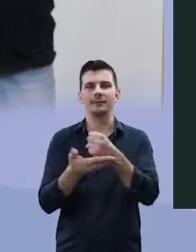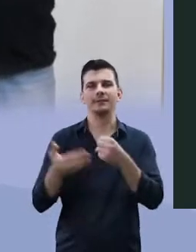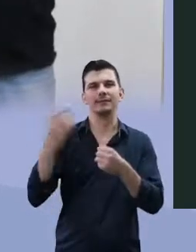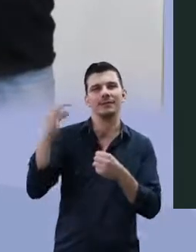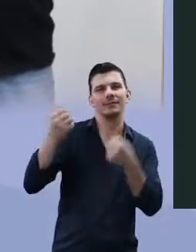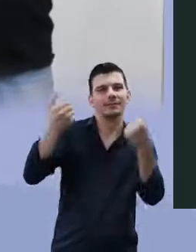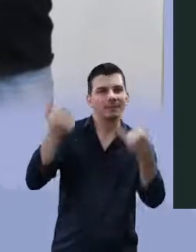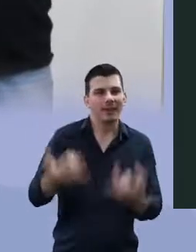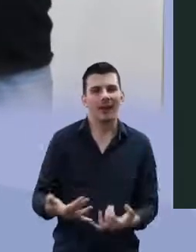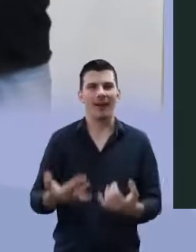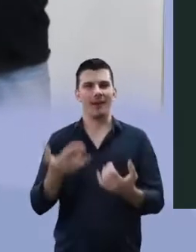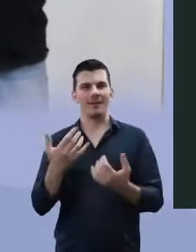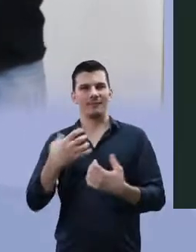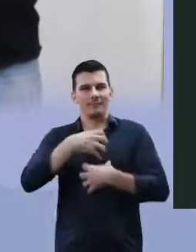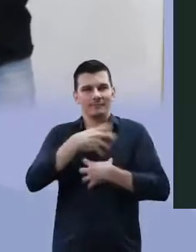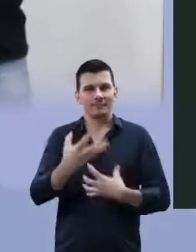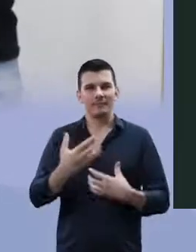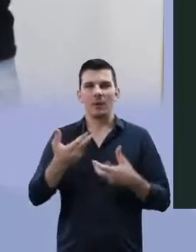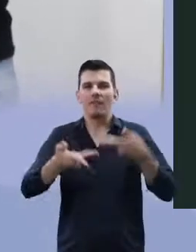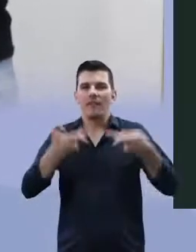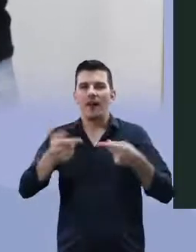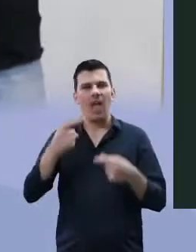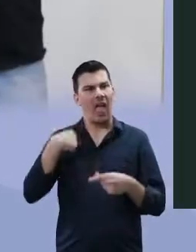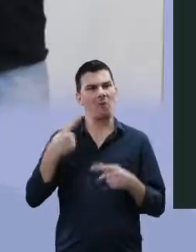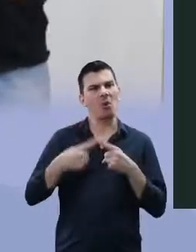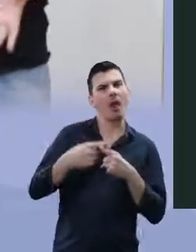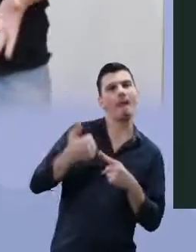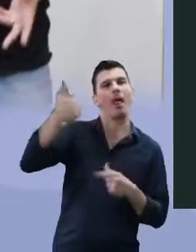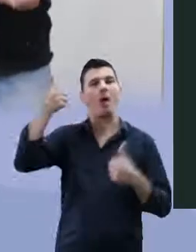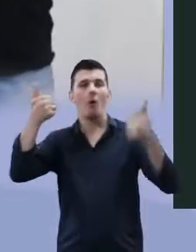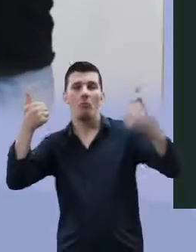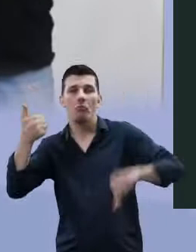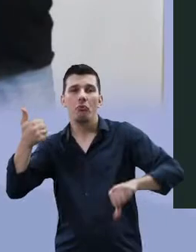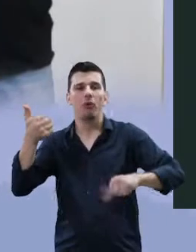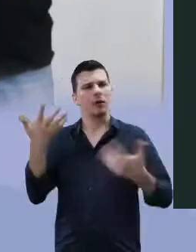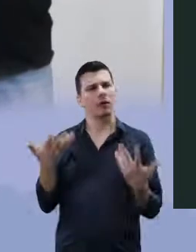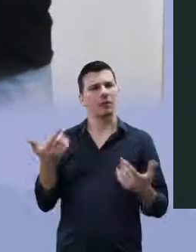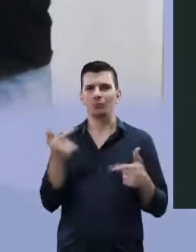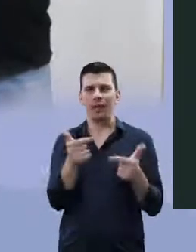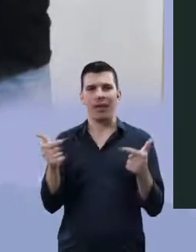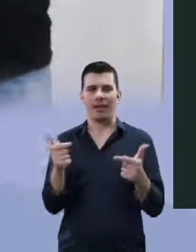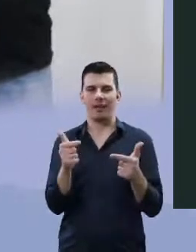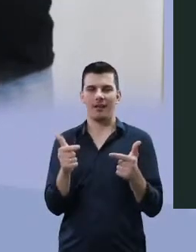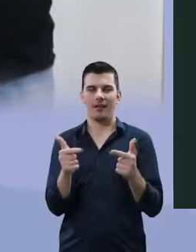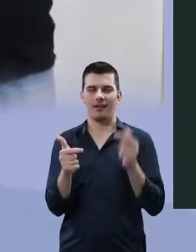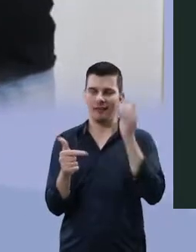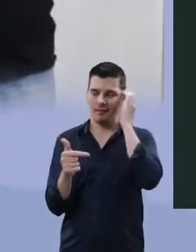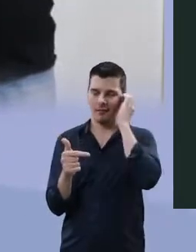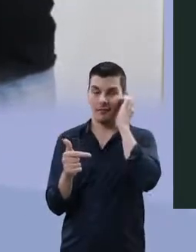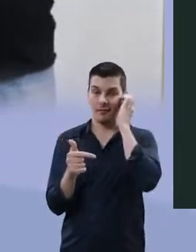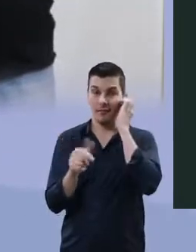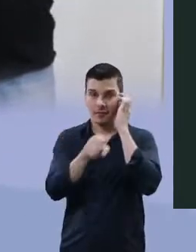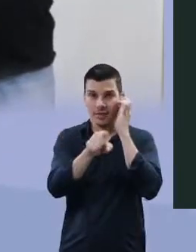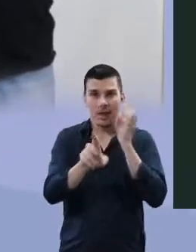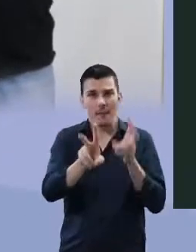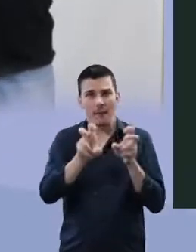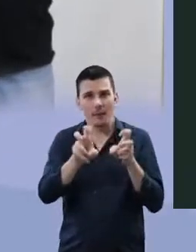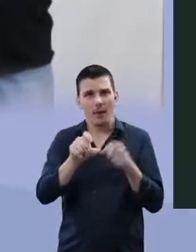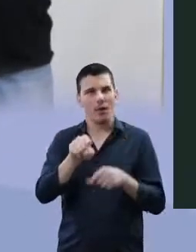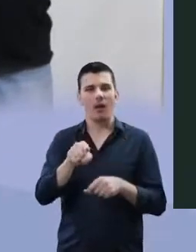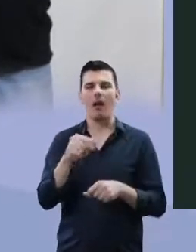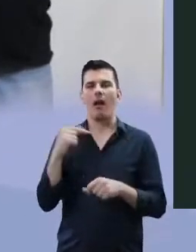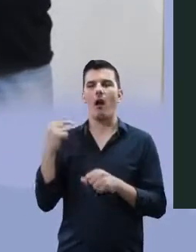embasamento científico para a explicação dessa dita superioridade ou da inferioridade de indivíduos. Não,